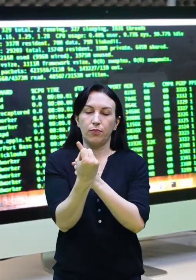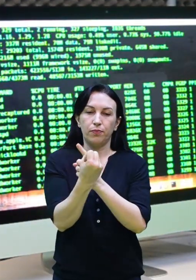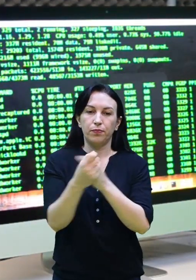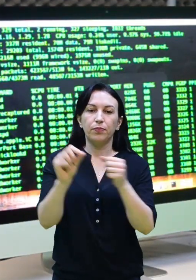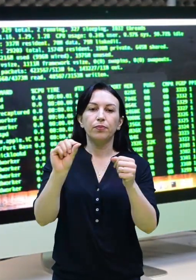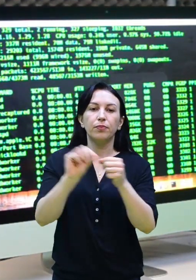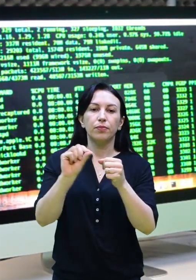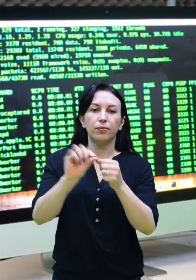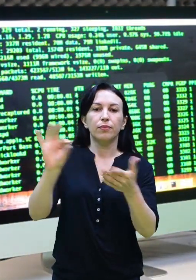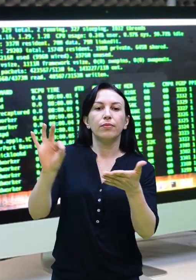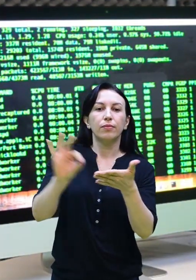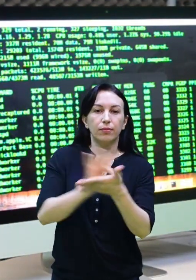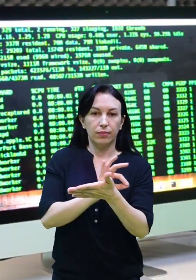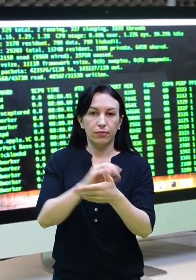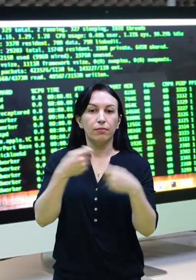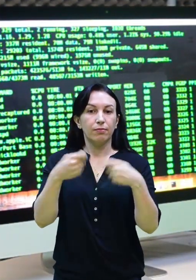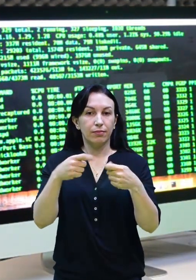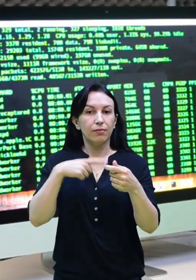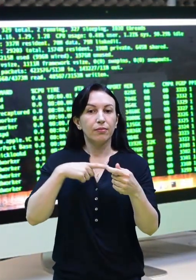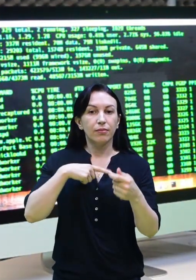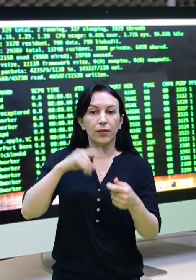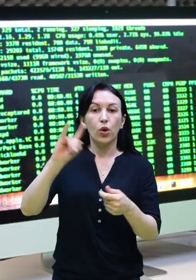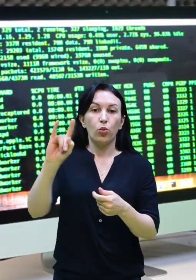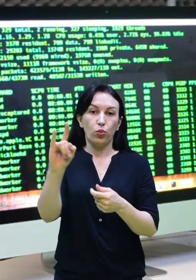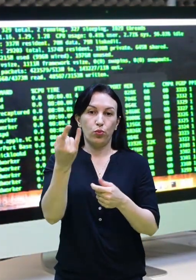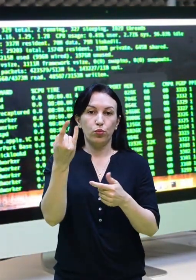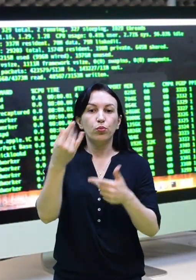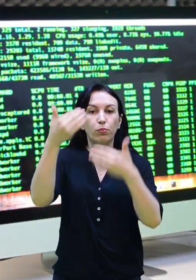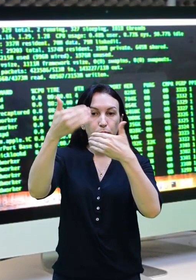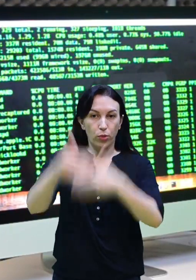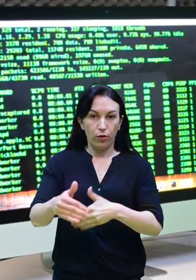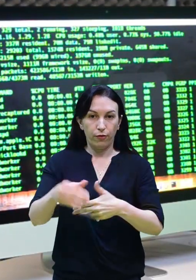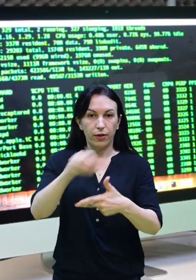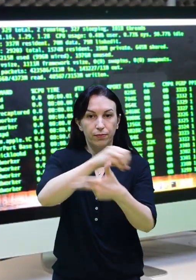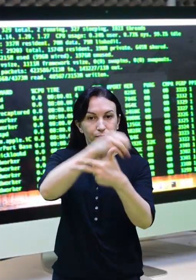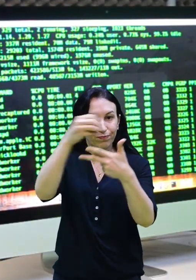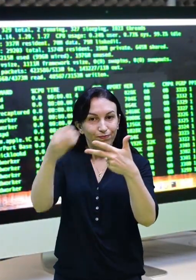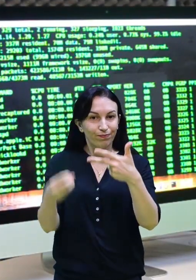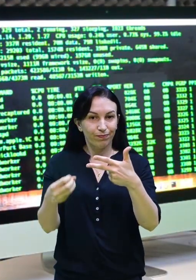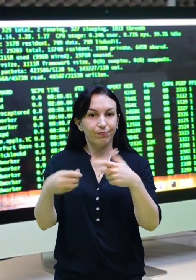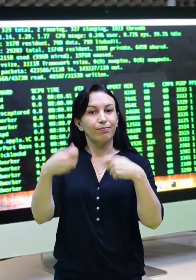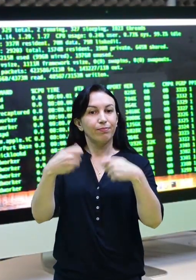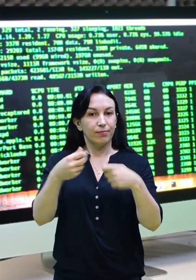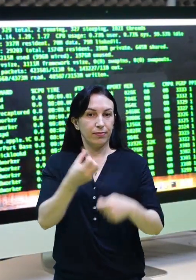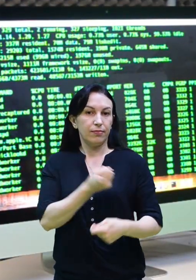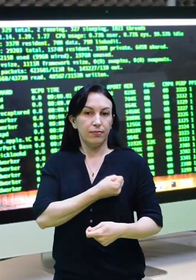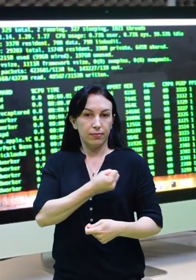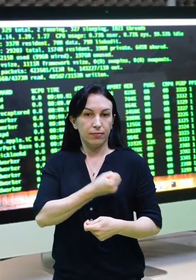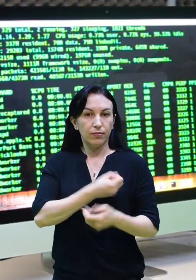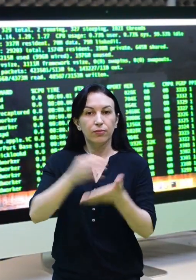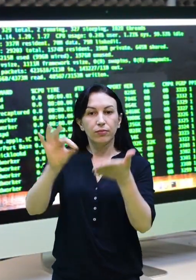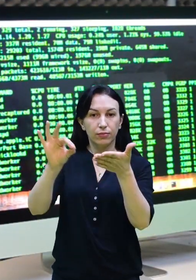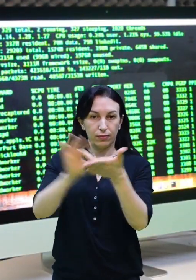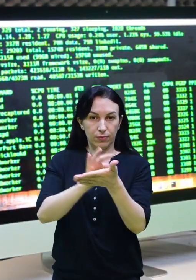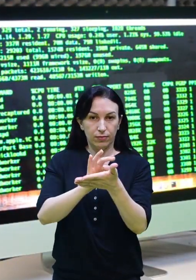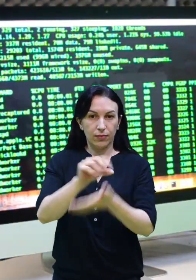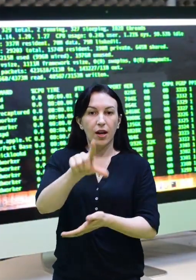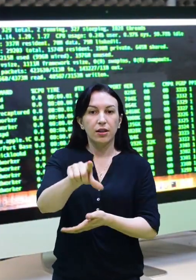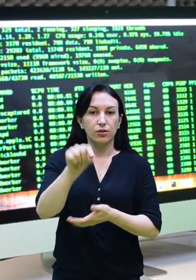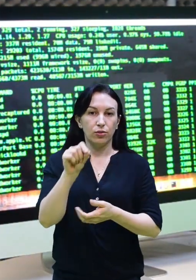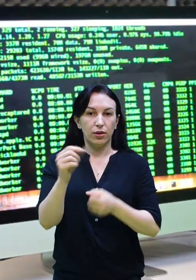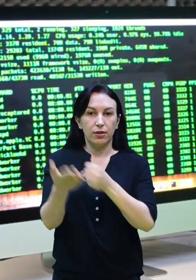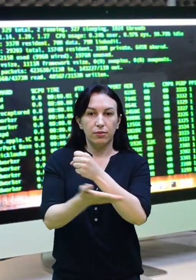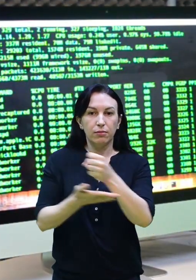sociais. Para fazer a inscrição, basta que você tenha feito a última prova do Enem, você vai precisar do seu número de